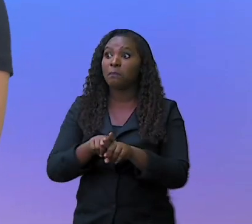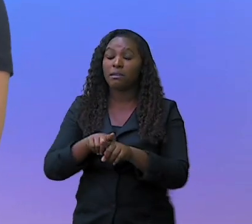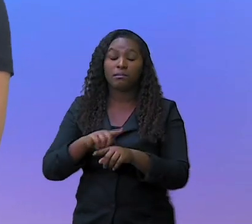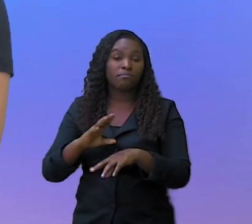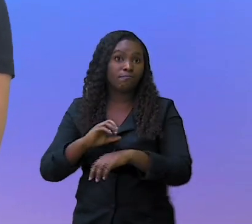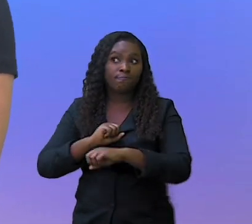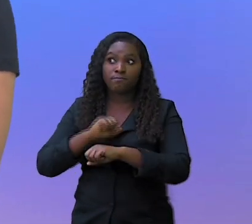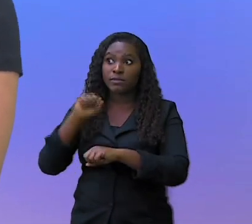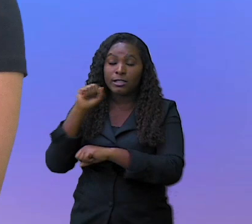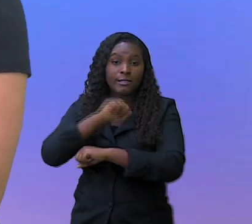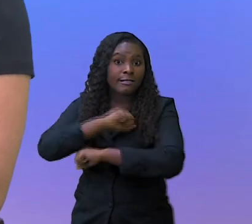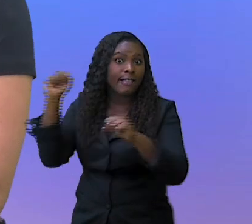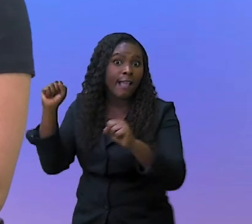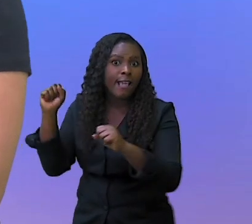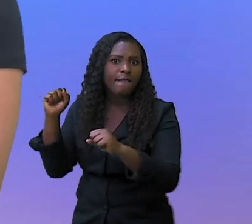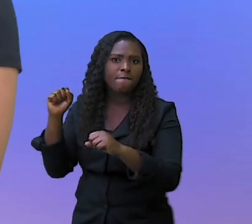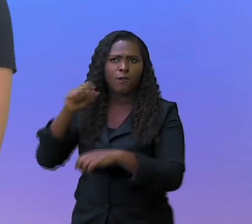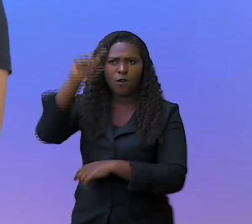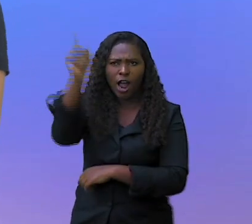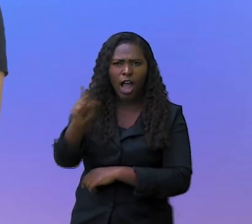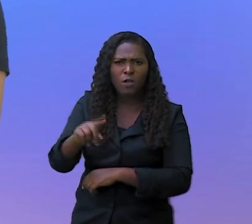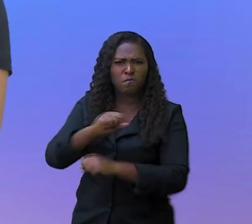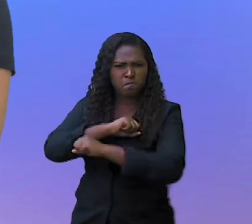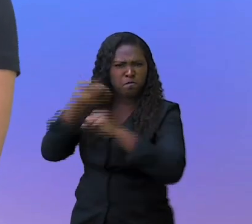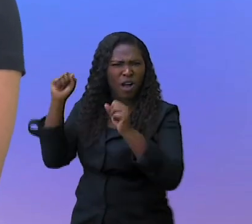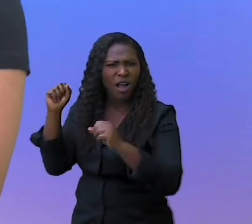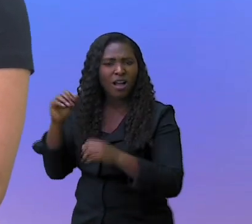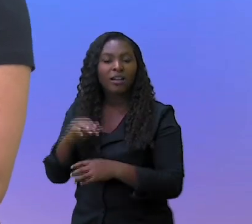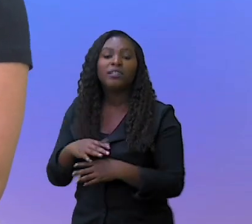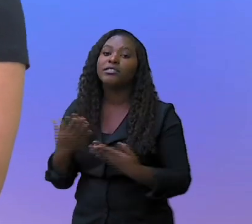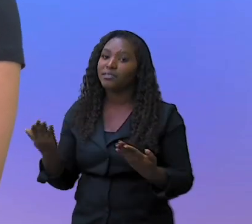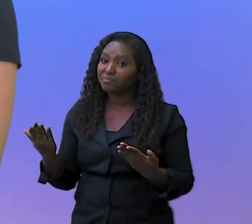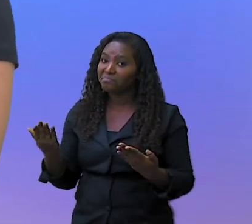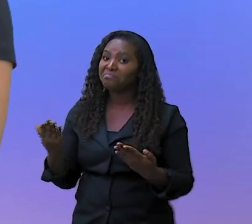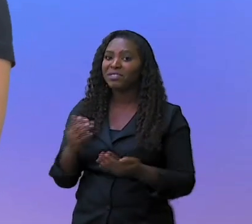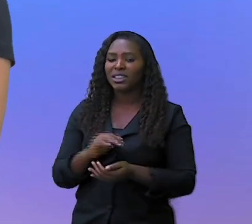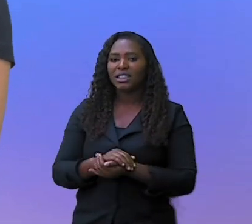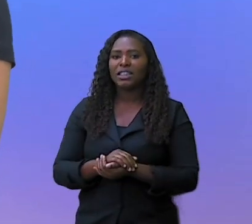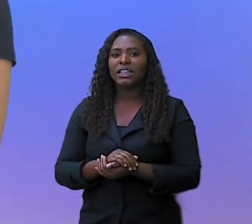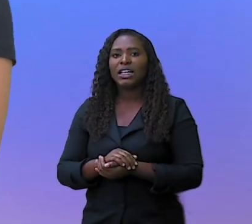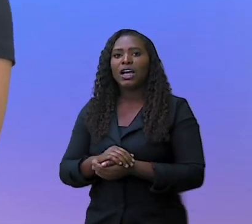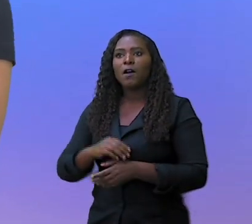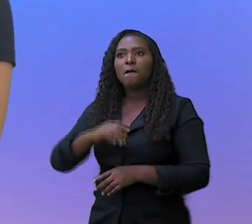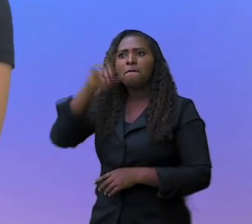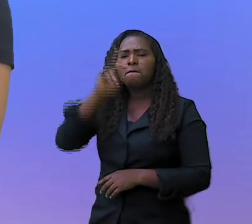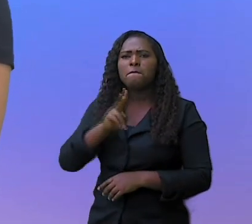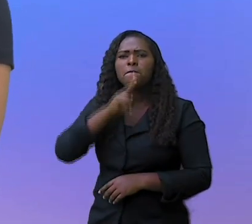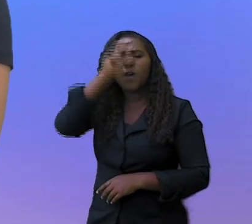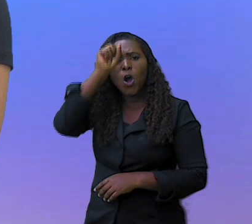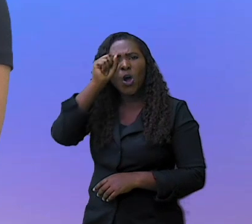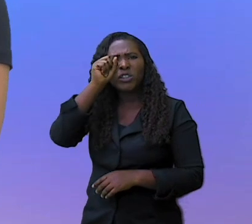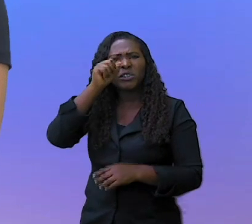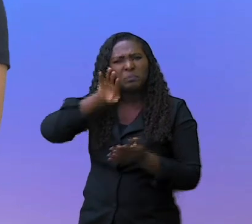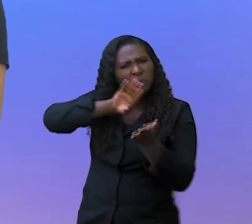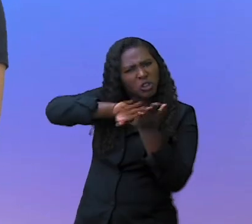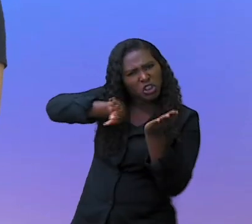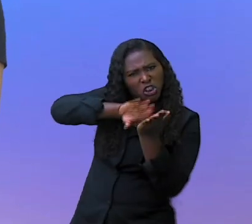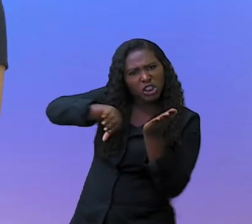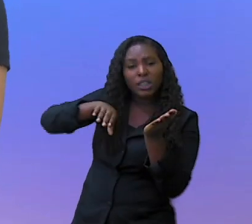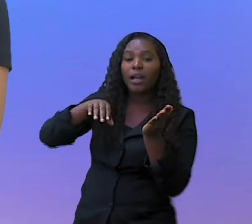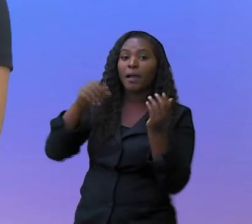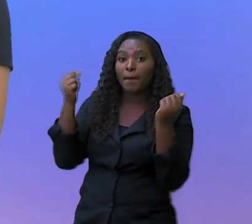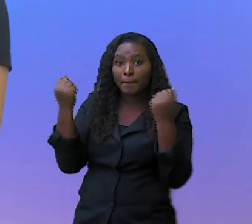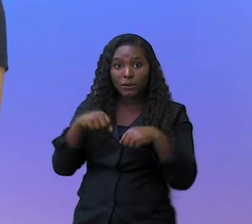relação com a cabeça, é adjunto adnominal também. Portanto, um forte poderia ser retirado, porque você entenderia.